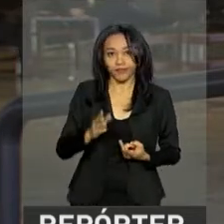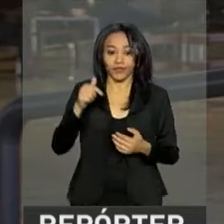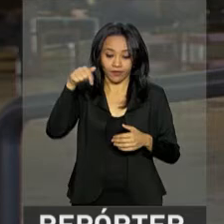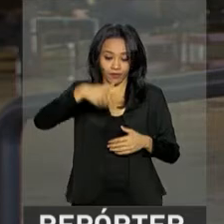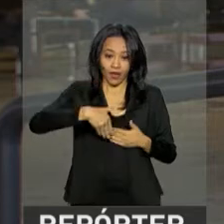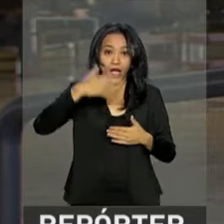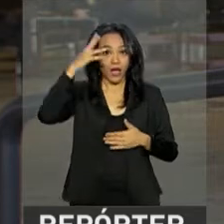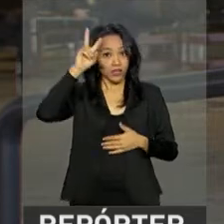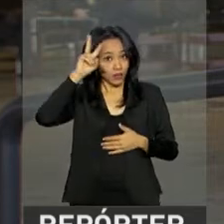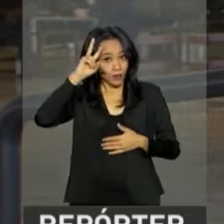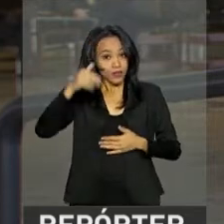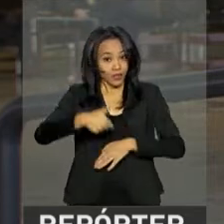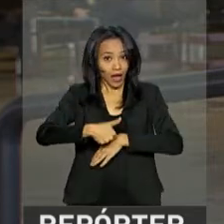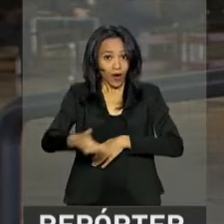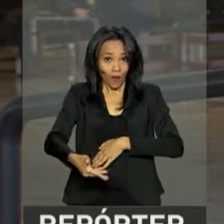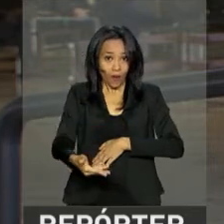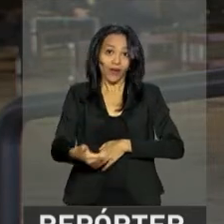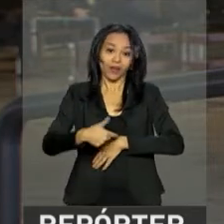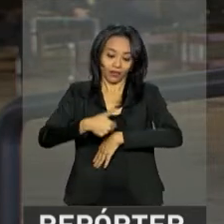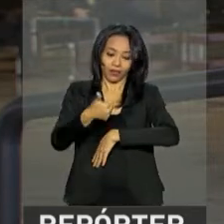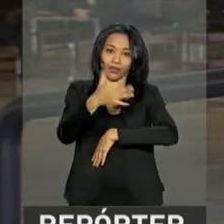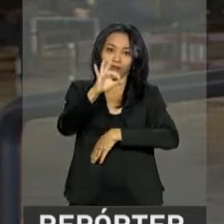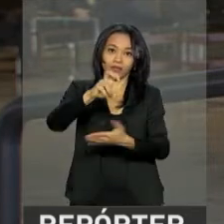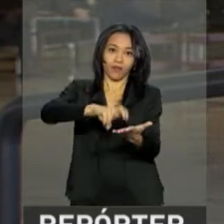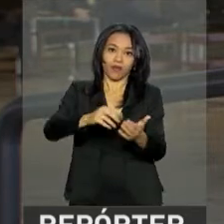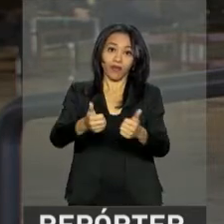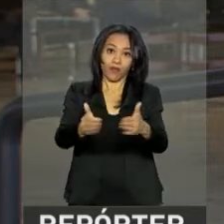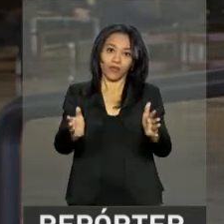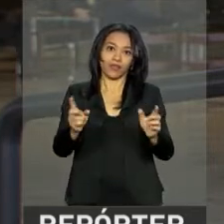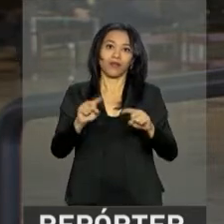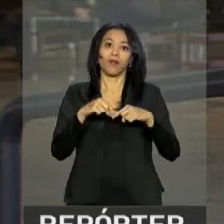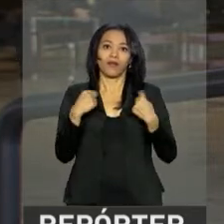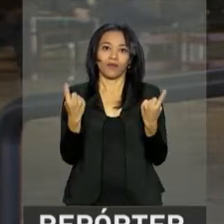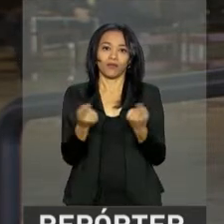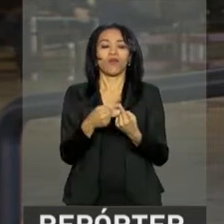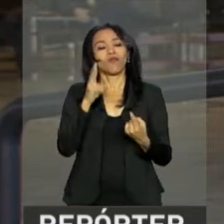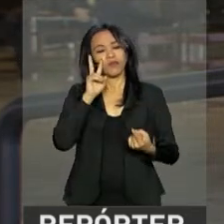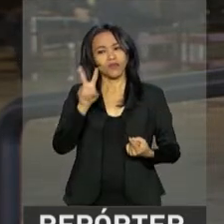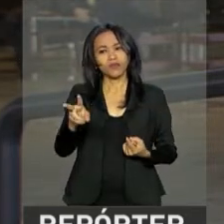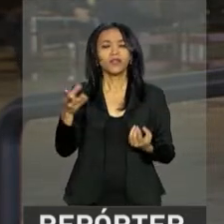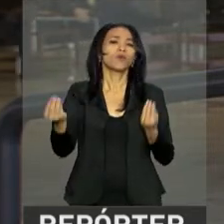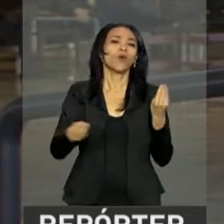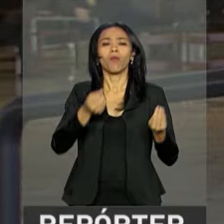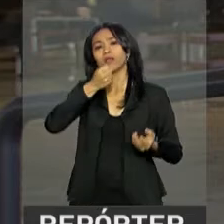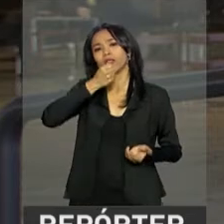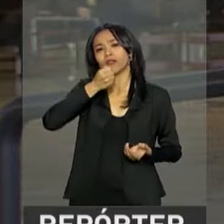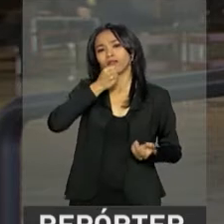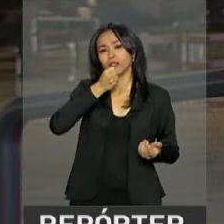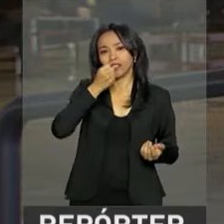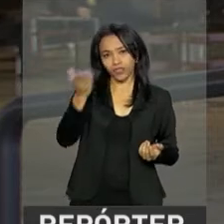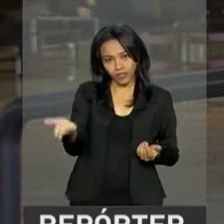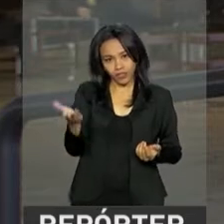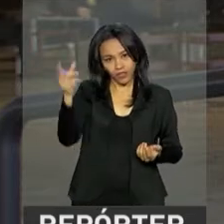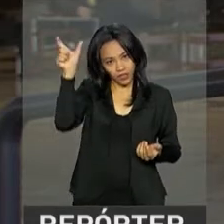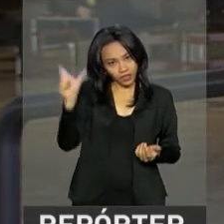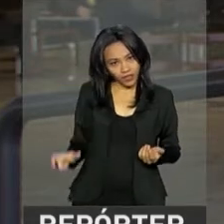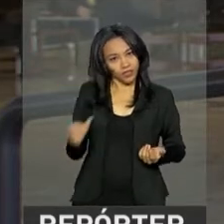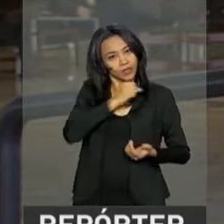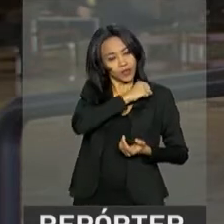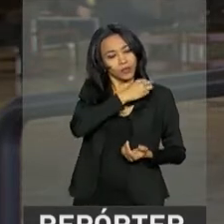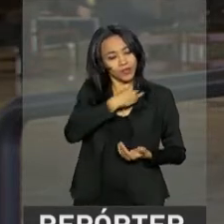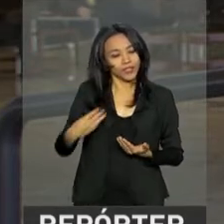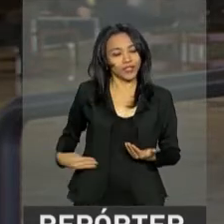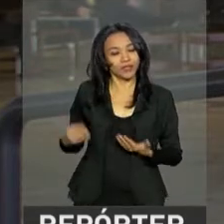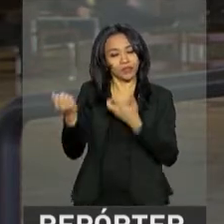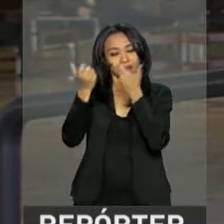para começar agora as 10 horas da manhã nós vamos assistir agora há um trecho da entrevista concedida pelo ministro 7h em